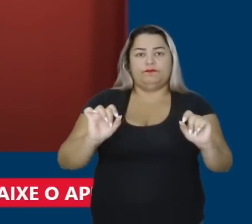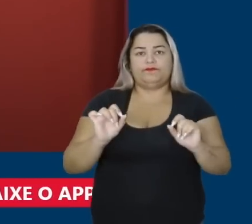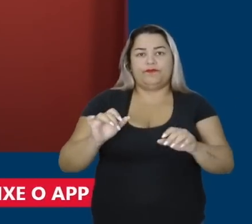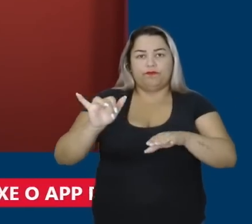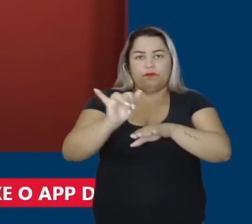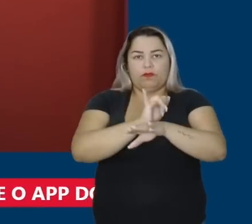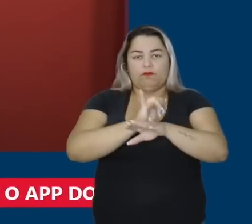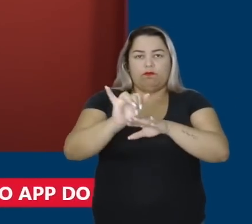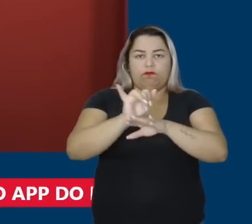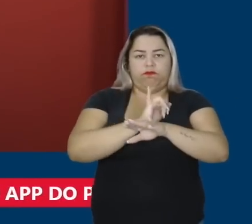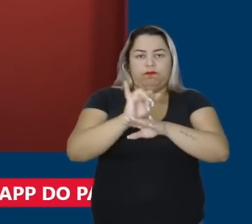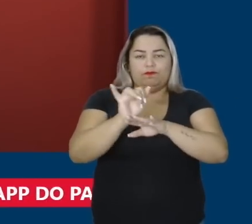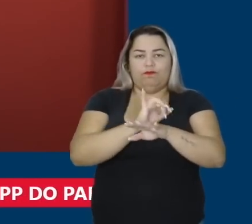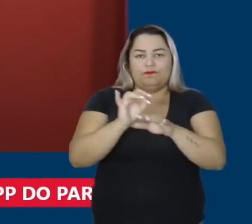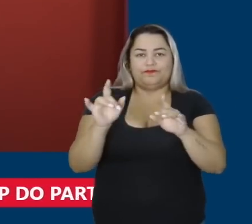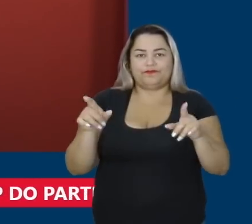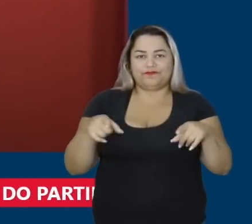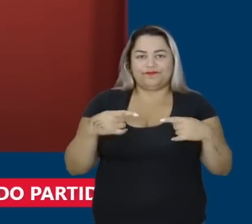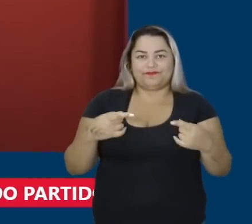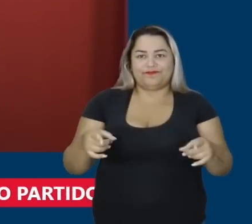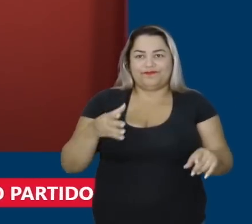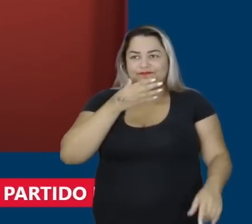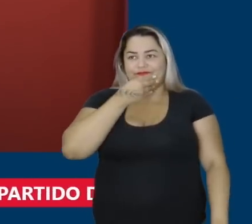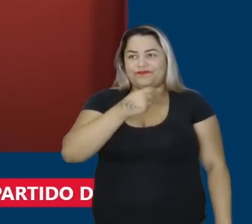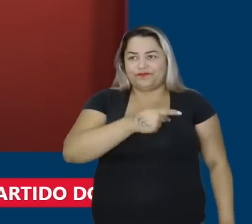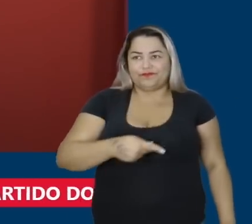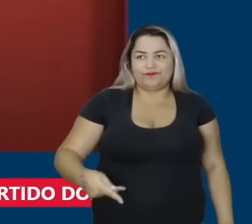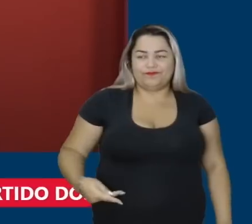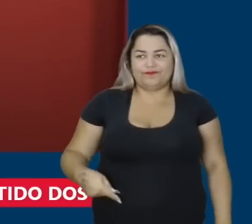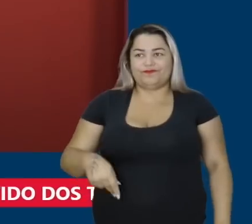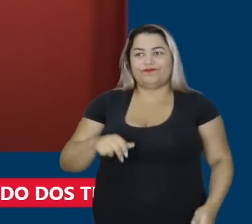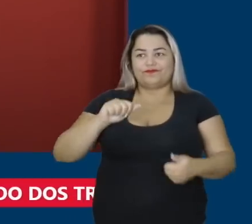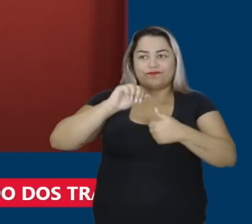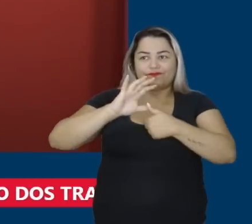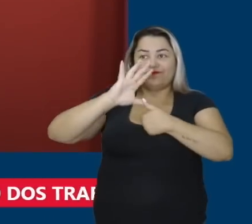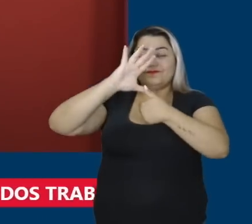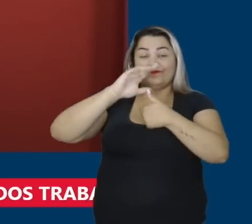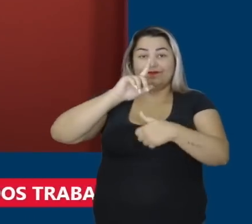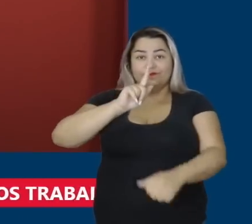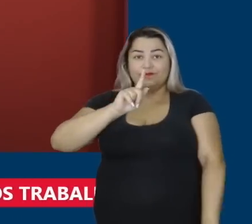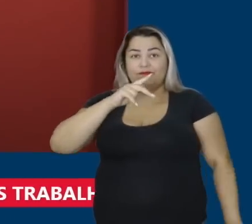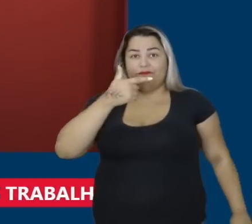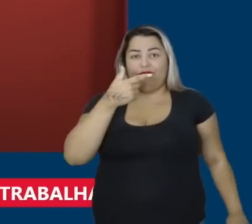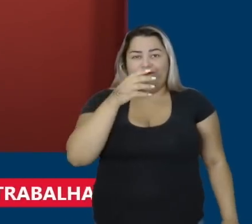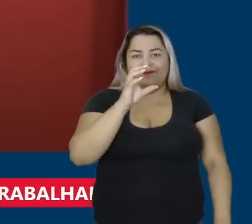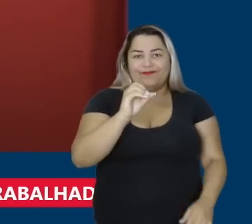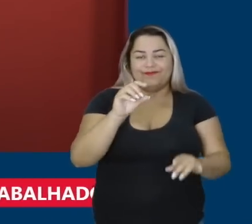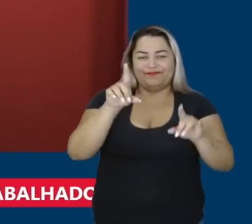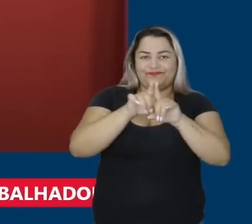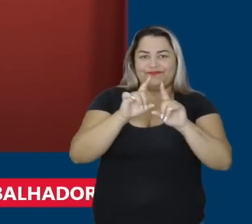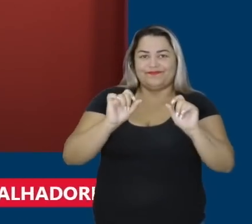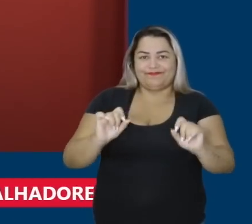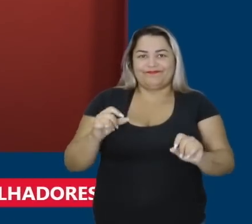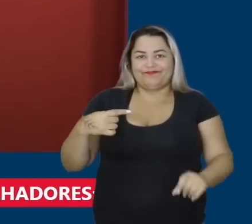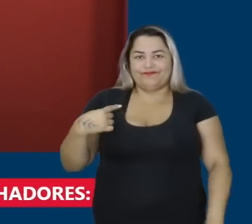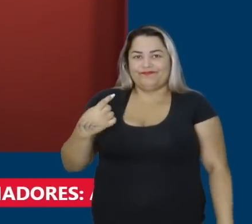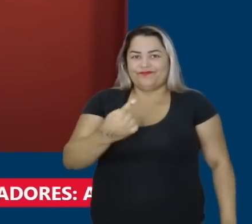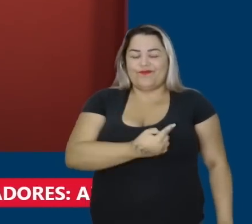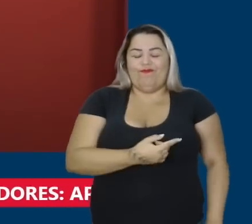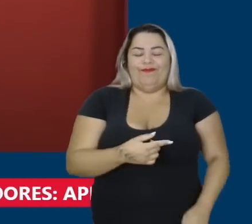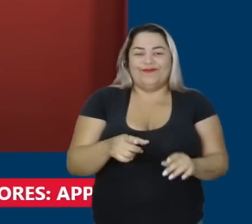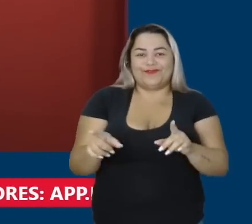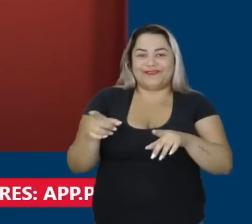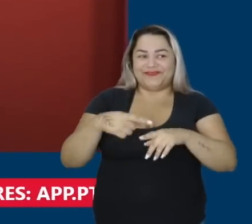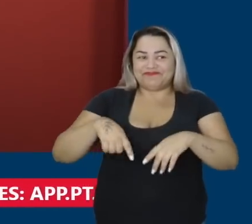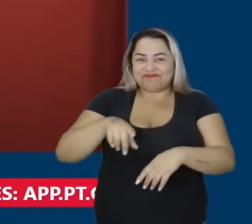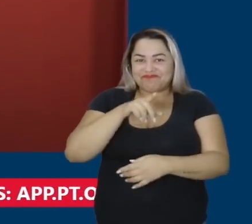como a presidência dos BRICS, a presidência do Mercosul, a presidência do G20 que o Brasil assume no final deste ano, o papel junto